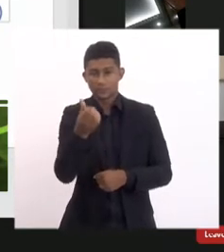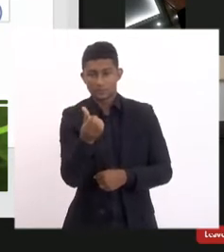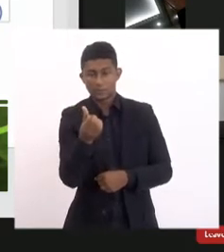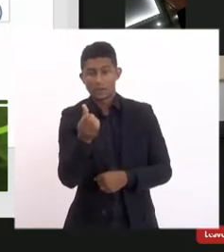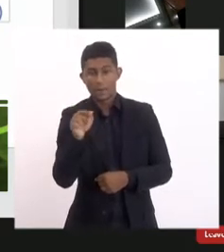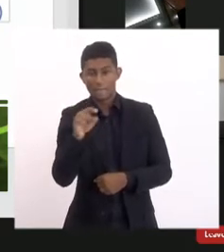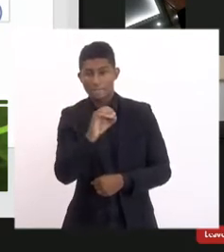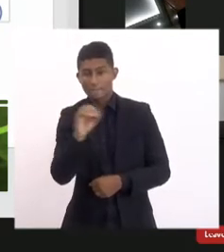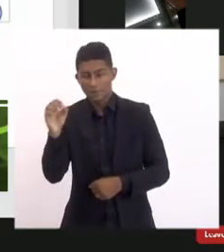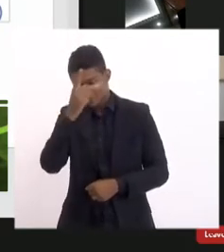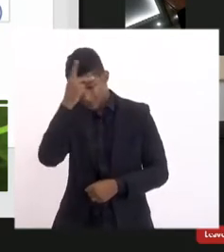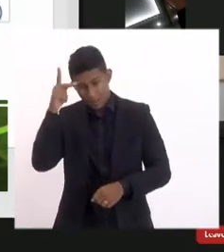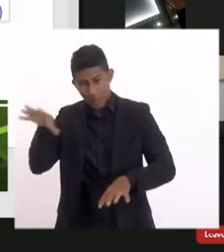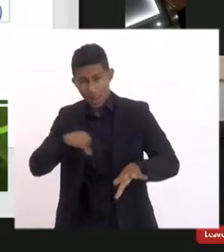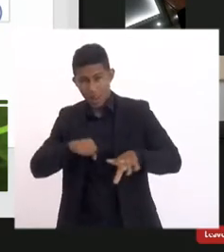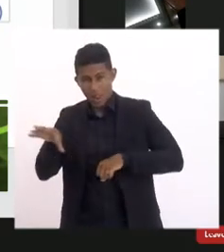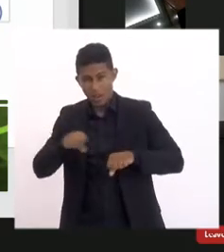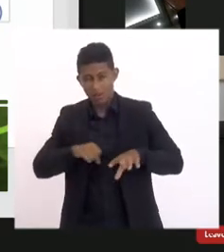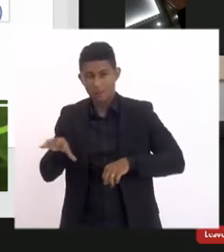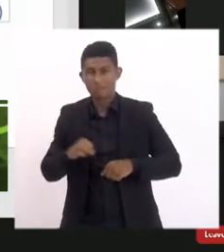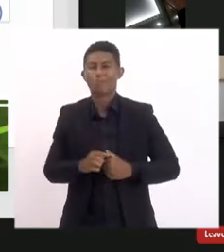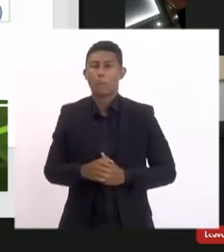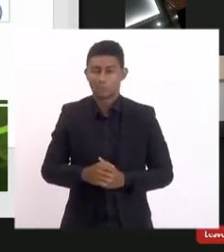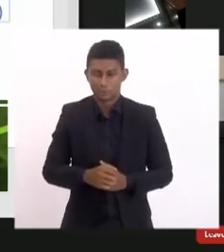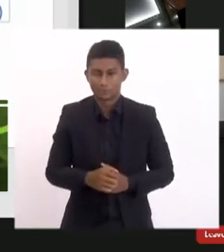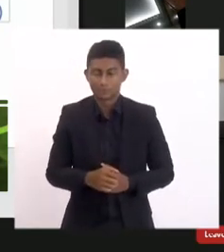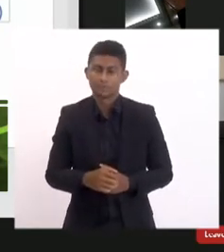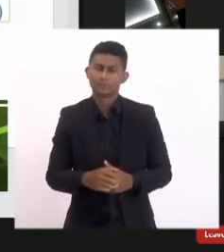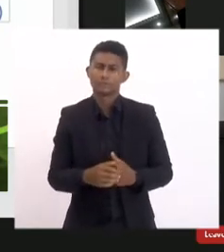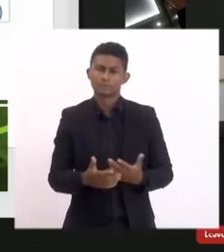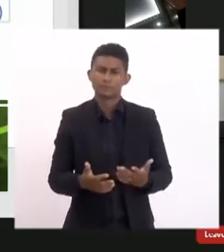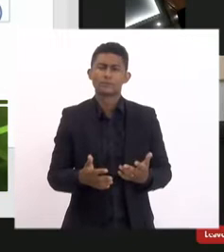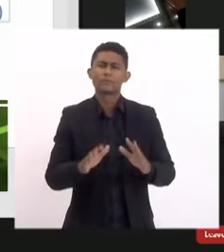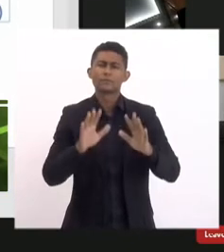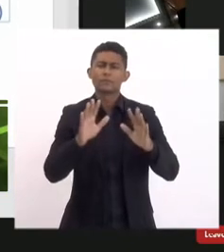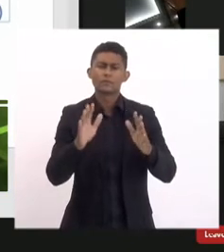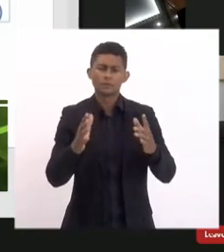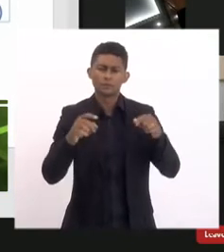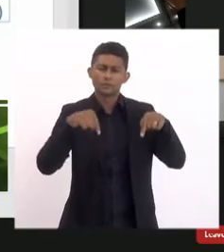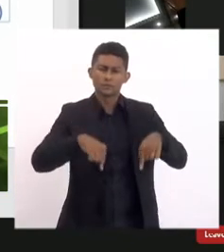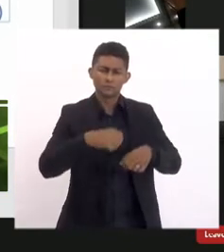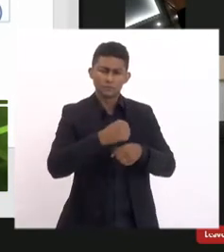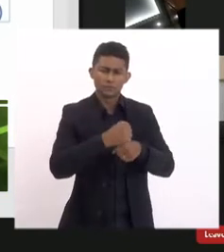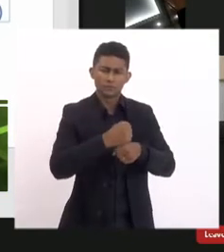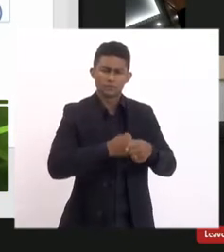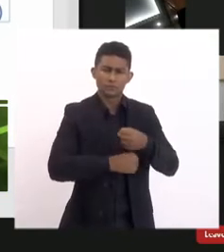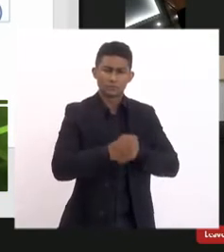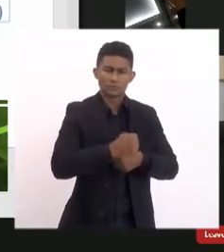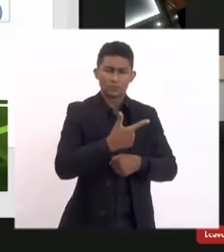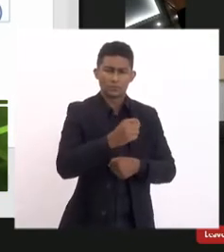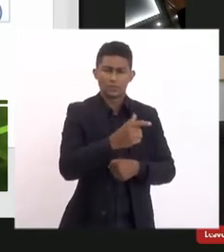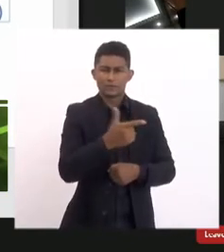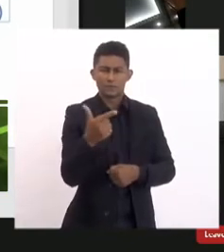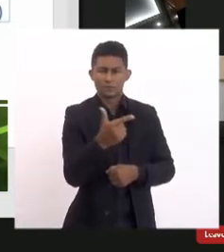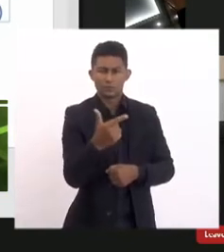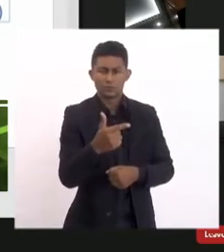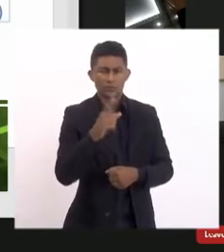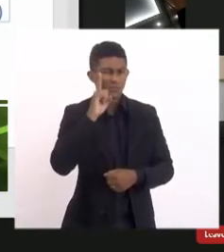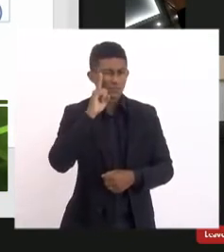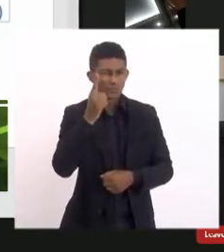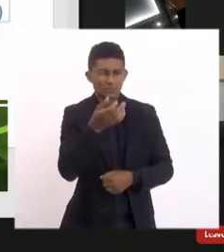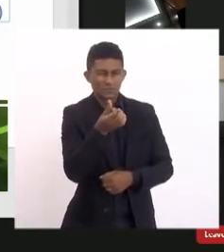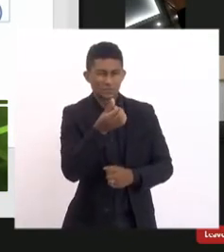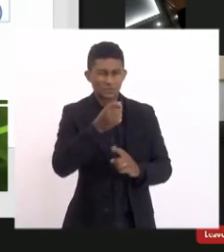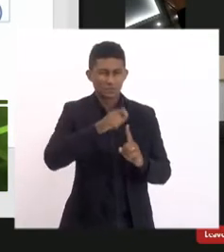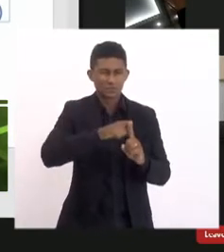8.797 internações e 4.146 óbitos, enquanto no período de 2022, aqui já contando até o dia 6 de